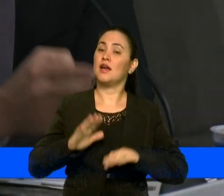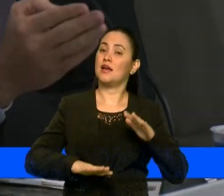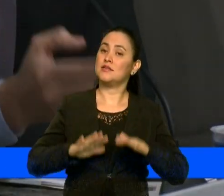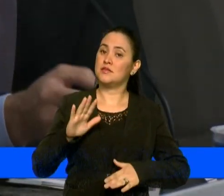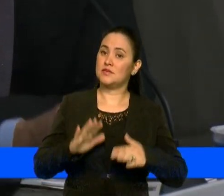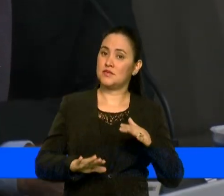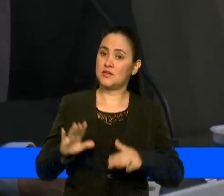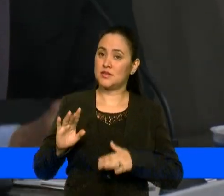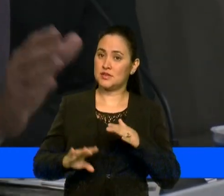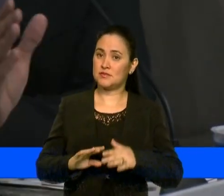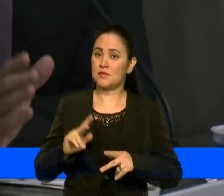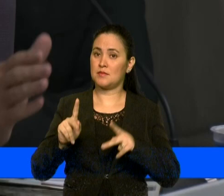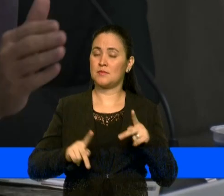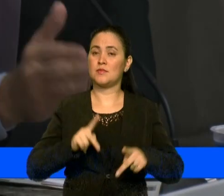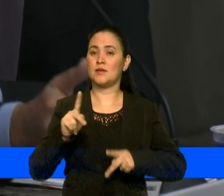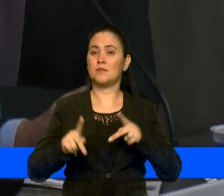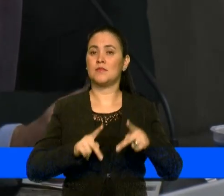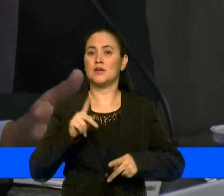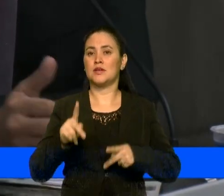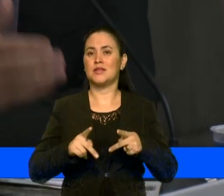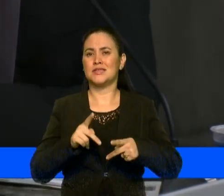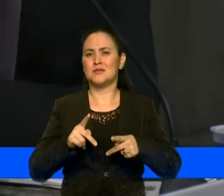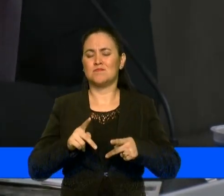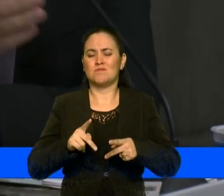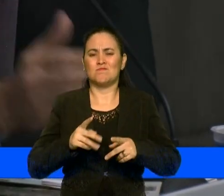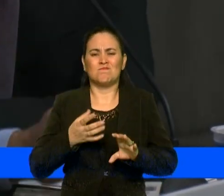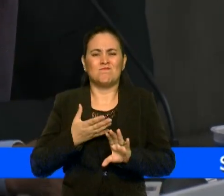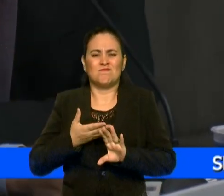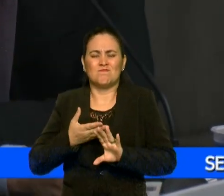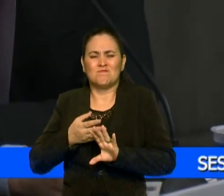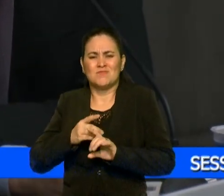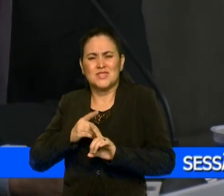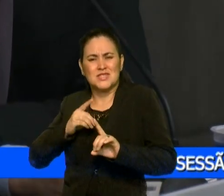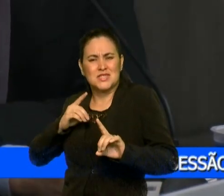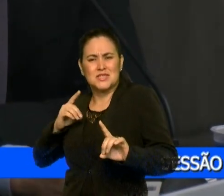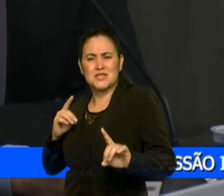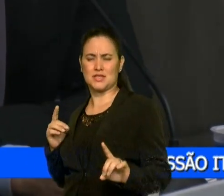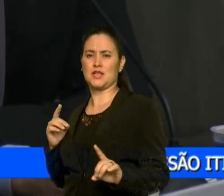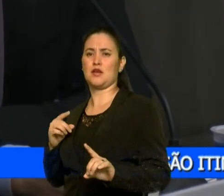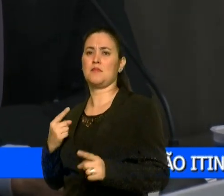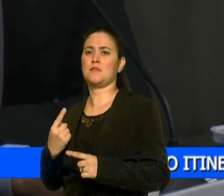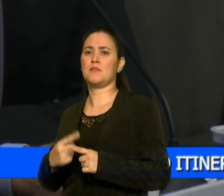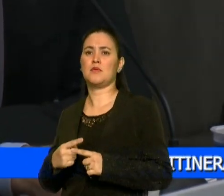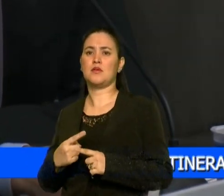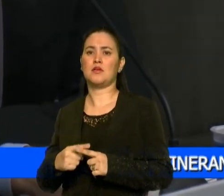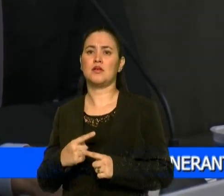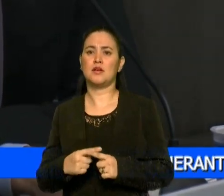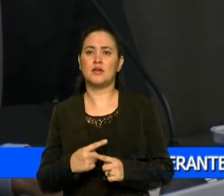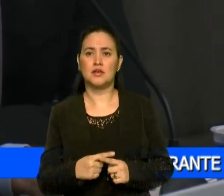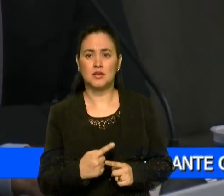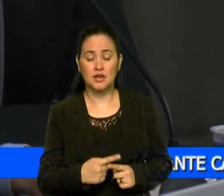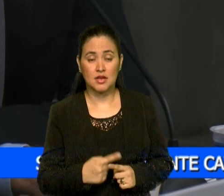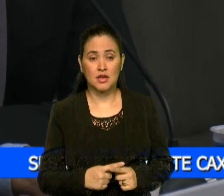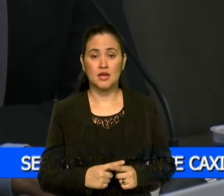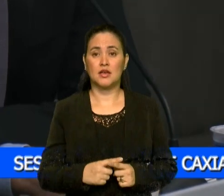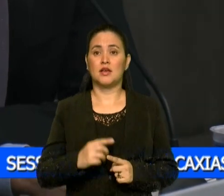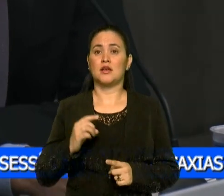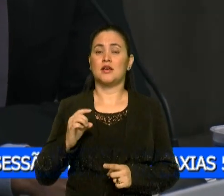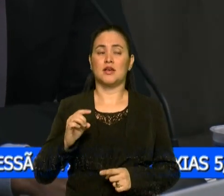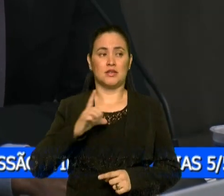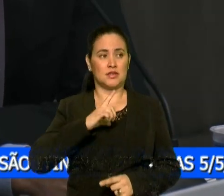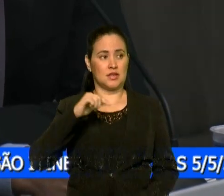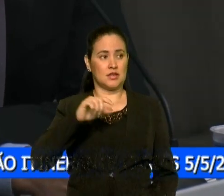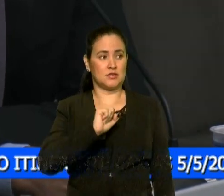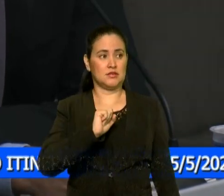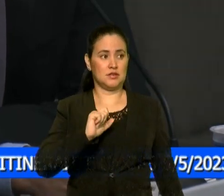a população fica um pouco distante por ter só em São Luís essas sessões e às vezes não conseguem